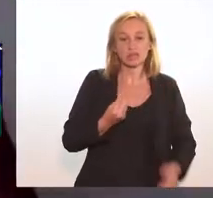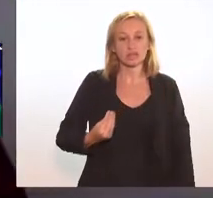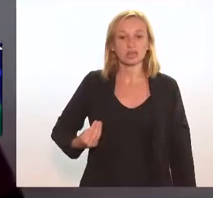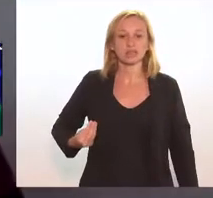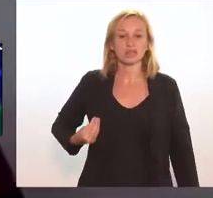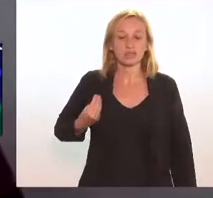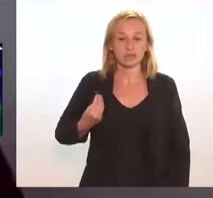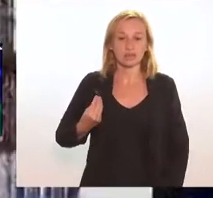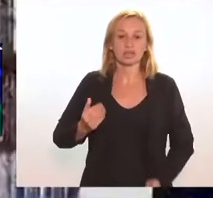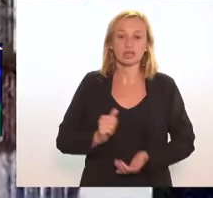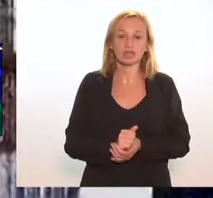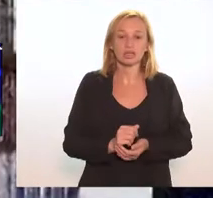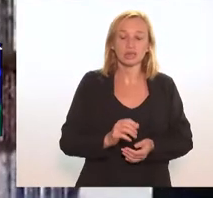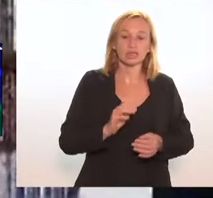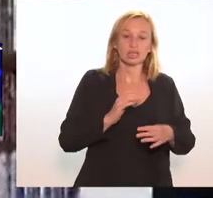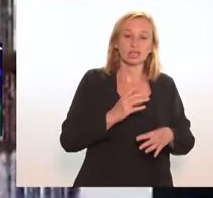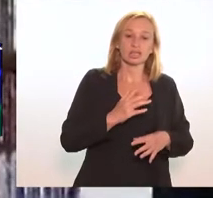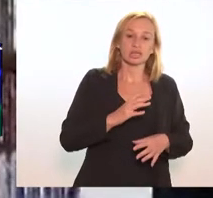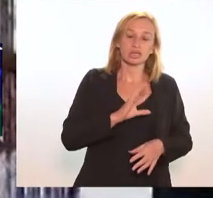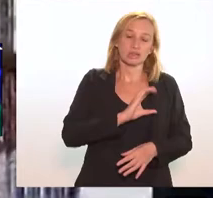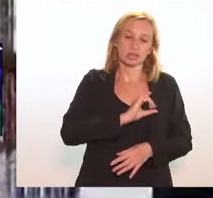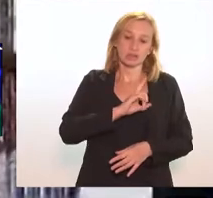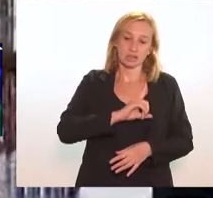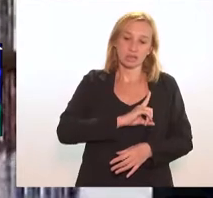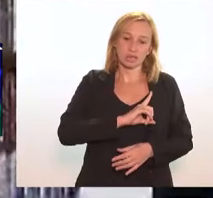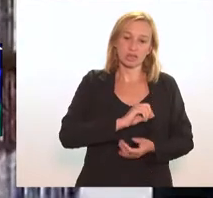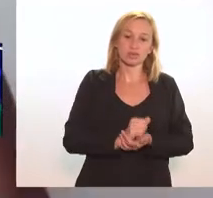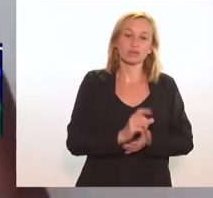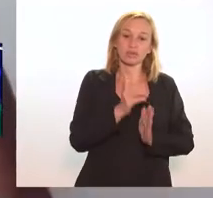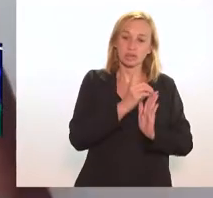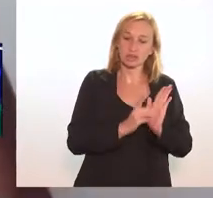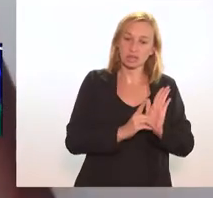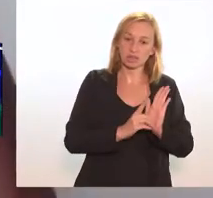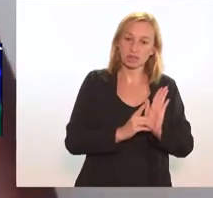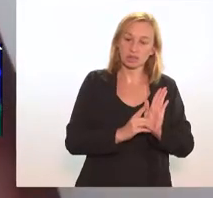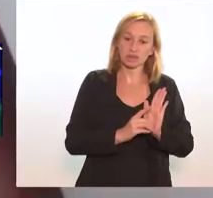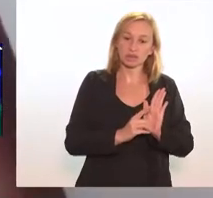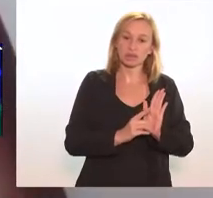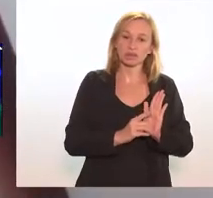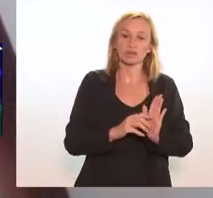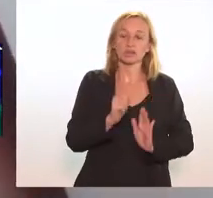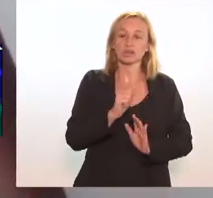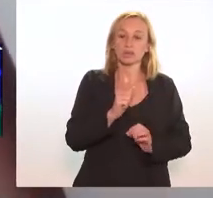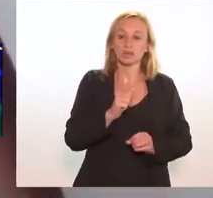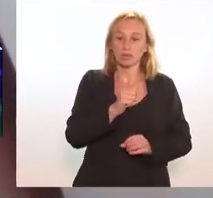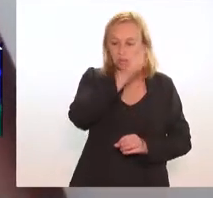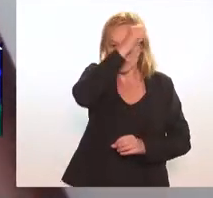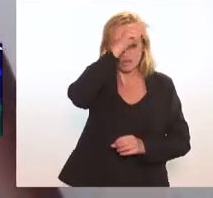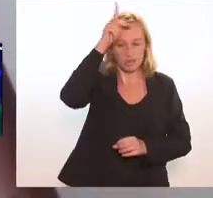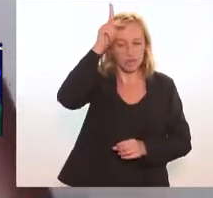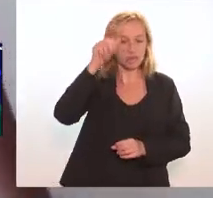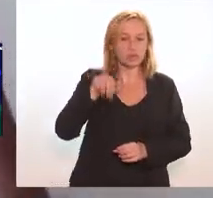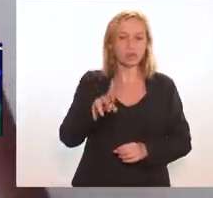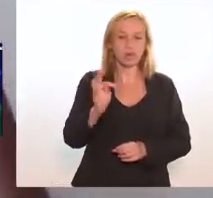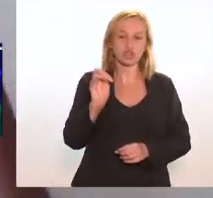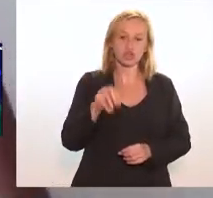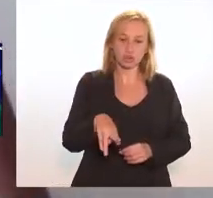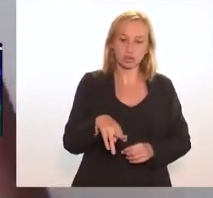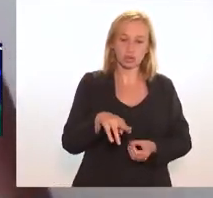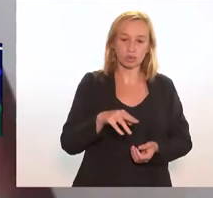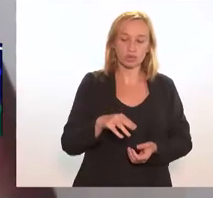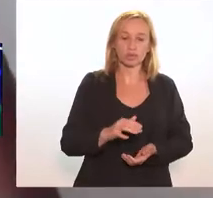na cidade de Duque de Caxias, a partir de um decreto do prefeito Washington Reis. E esse decreto,